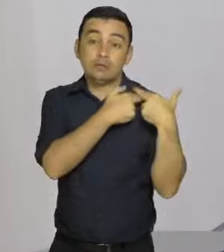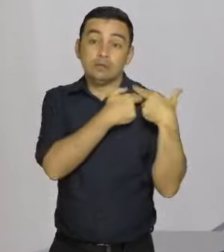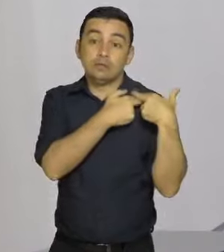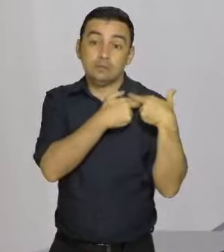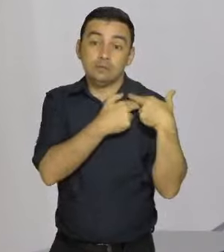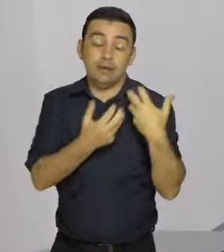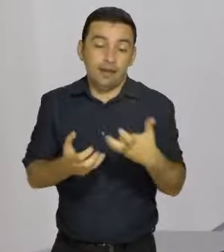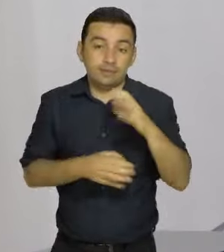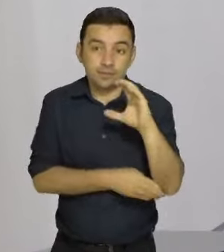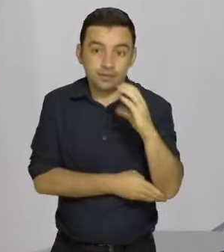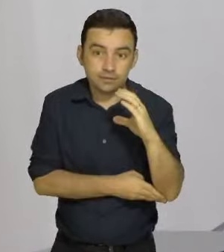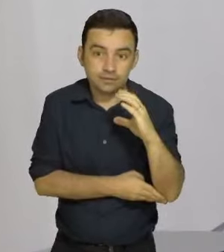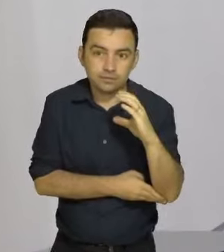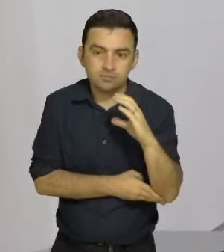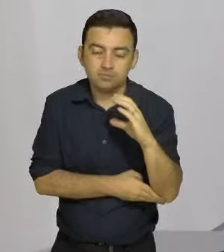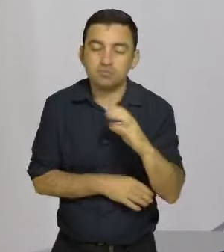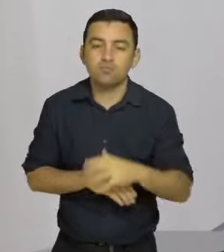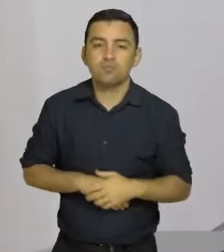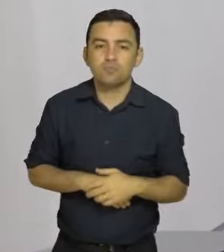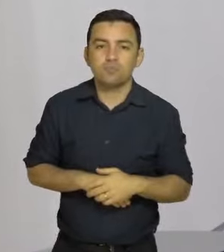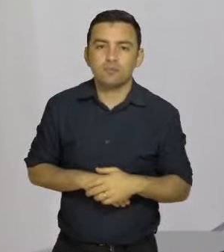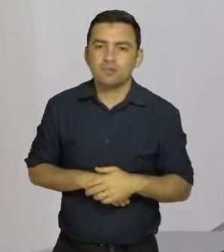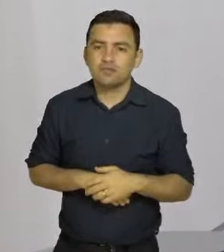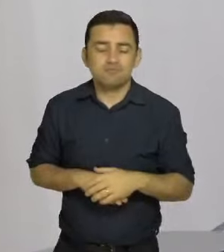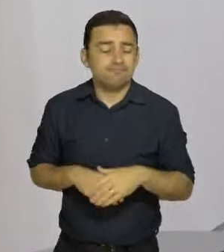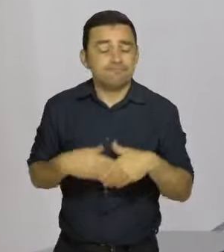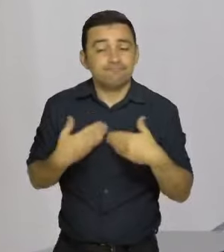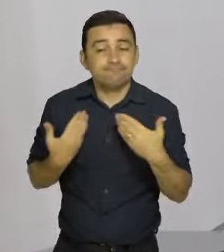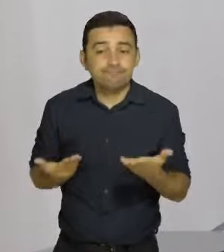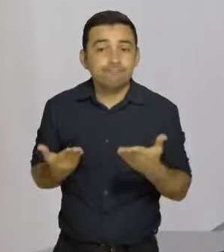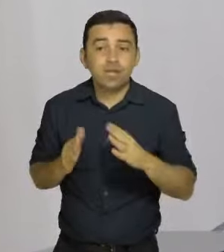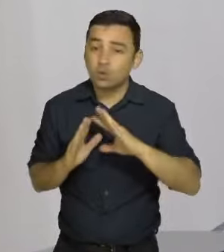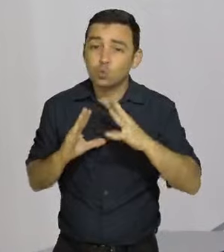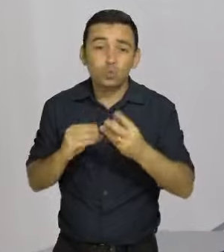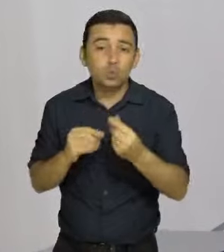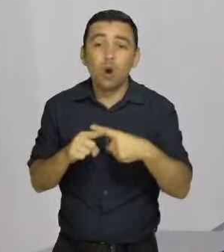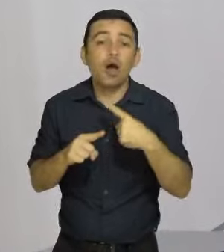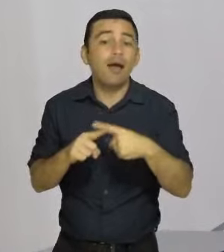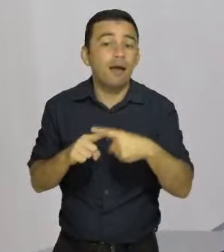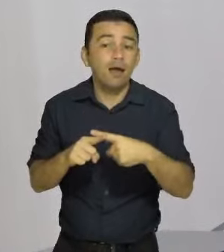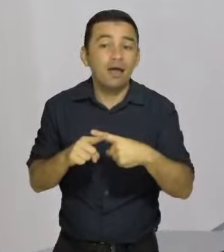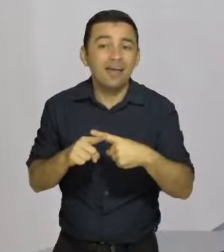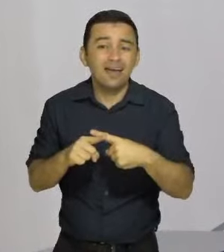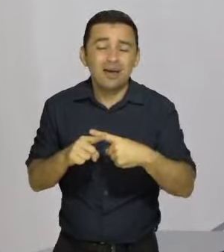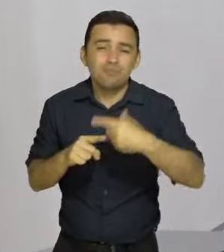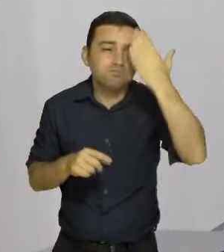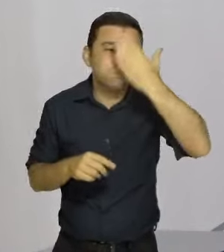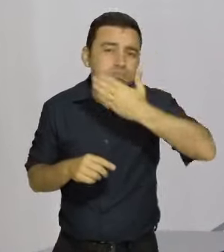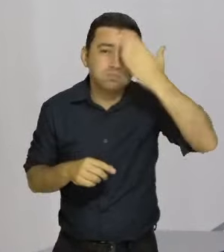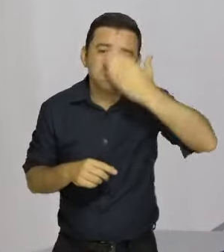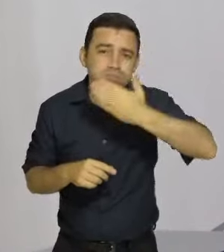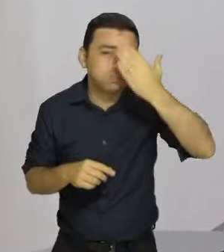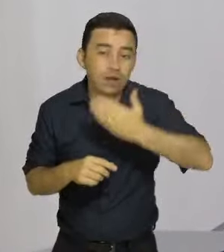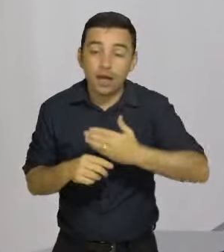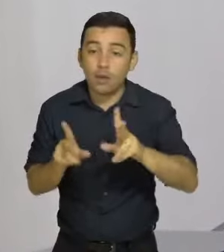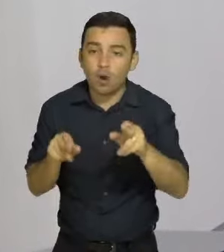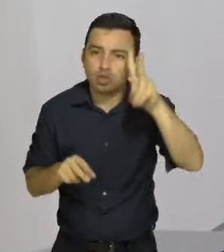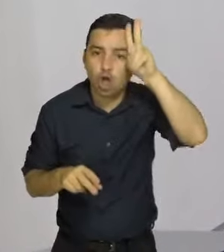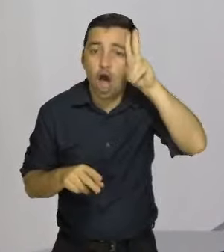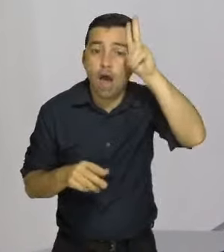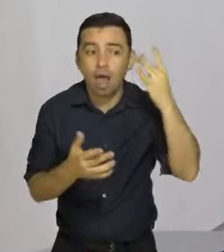das ciências. Isso tudo ainda é resquício de uma invisibilização histórica